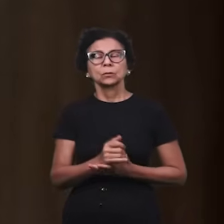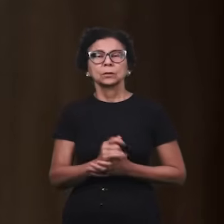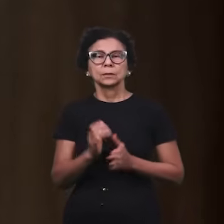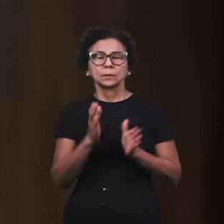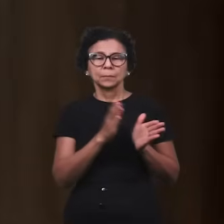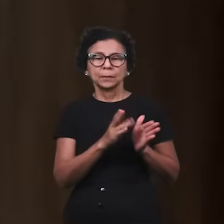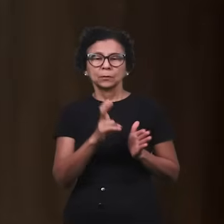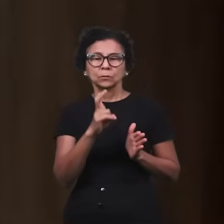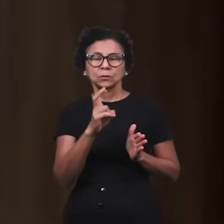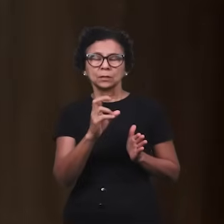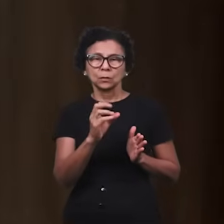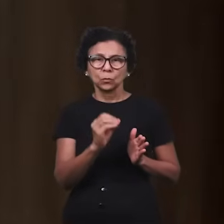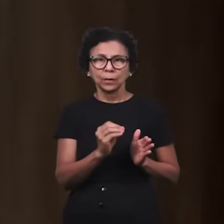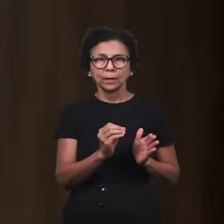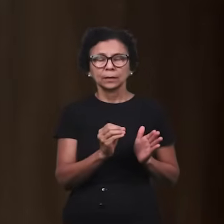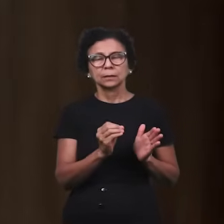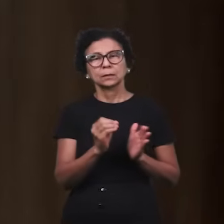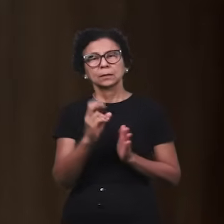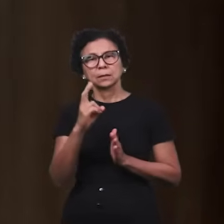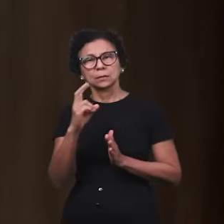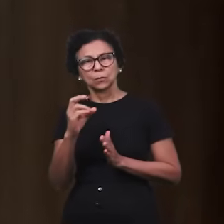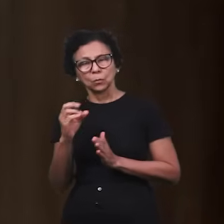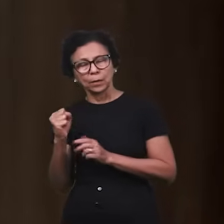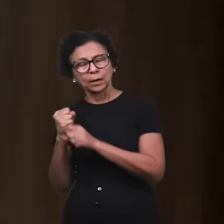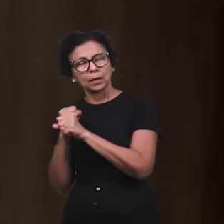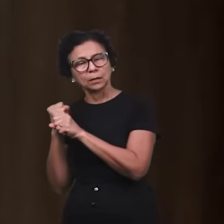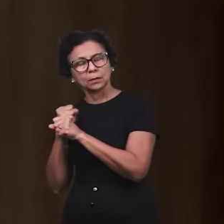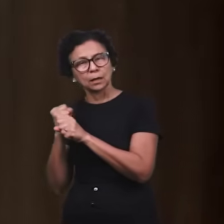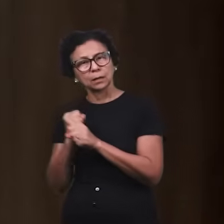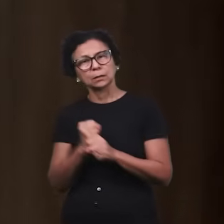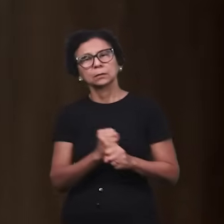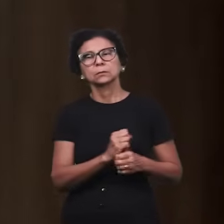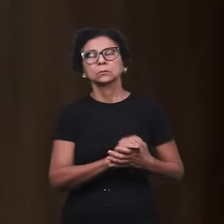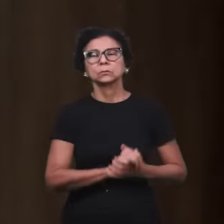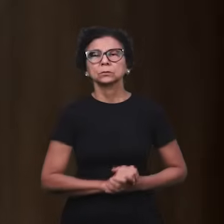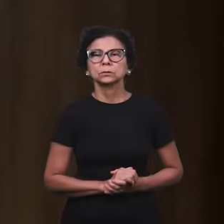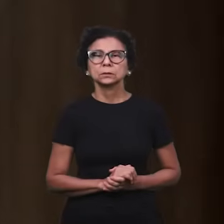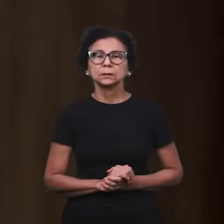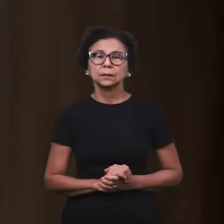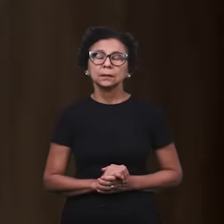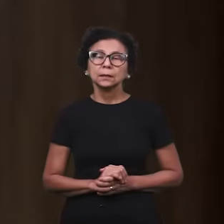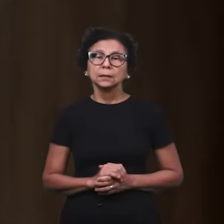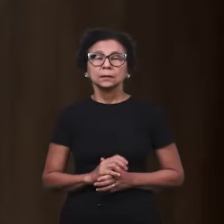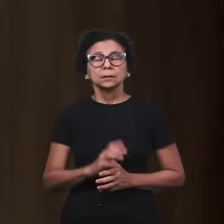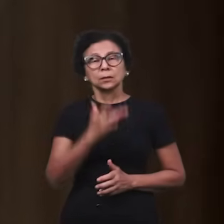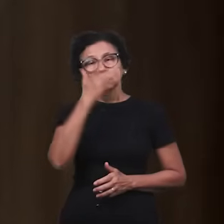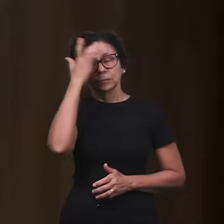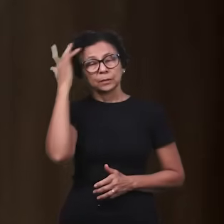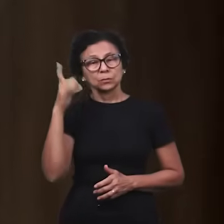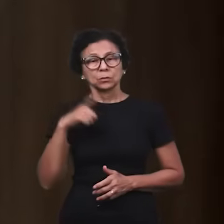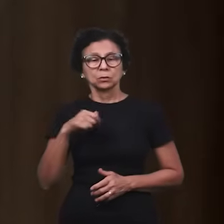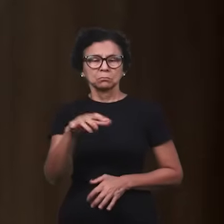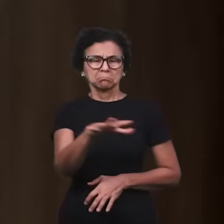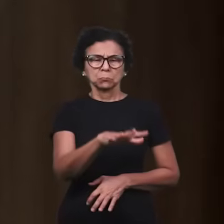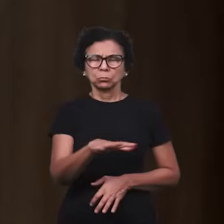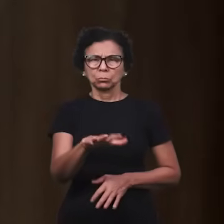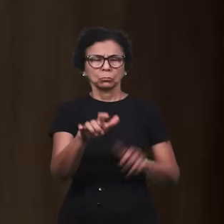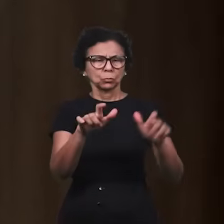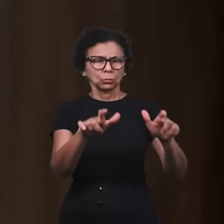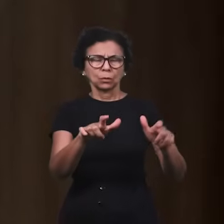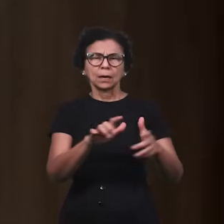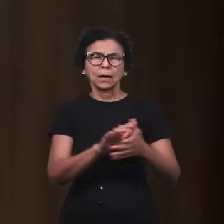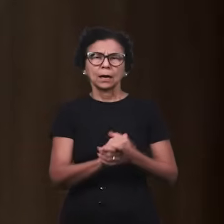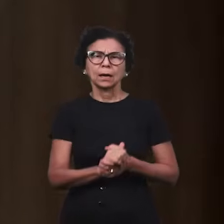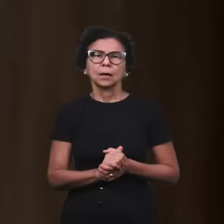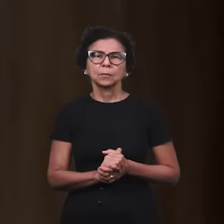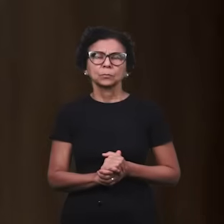o ano do jubileu, que era um ano de resgate. Então aqueles que tinham a terra e que venderam podiam resgatar a sua terra,